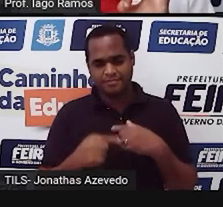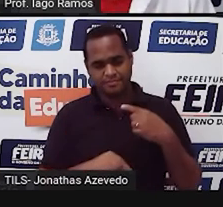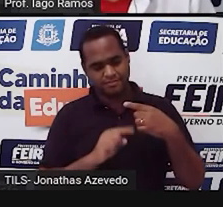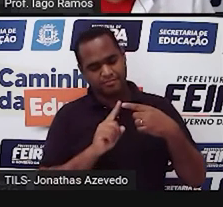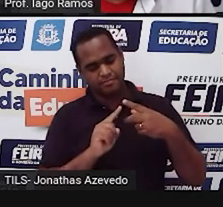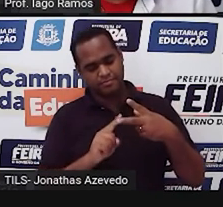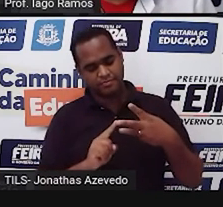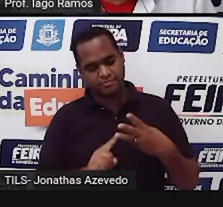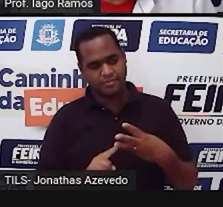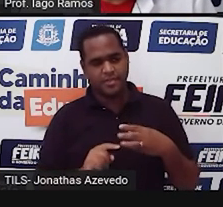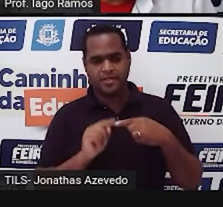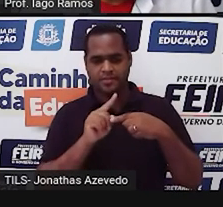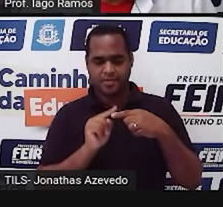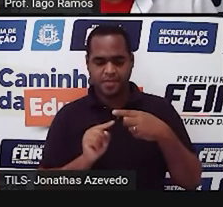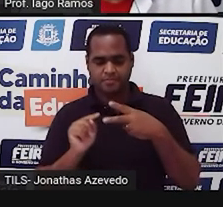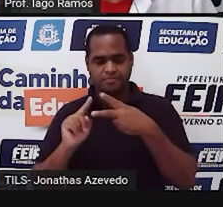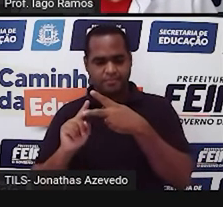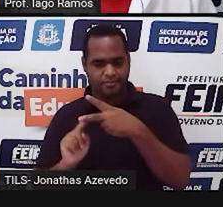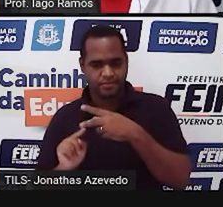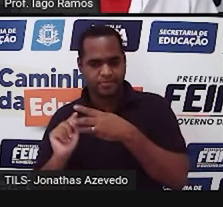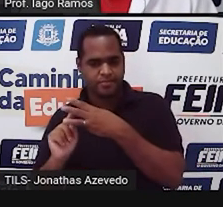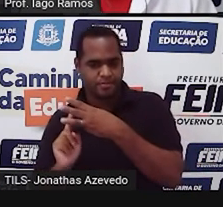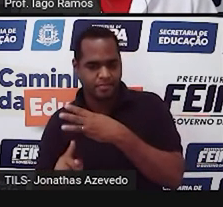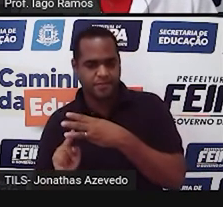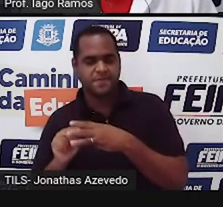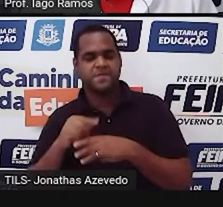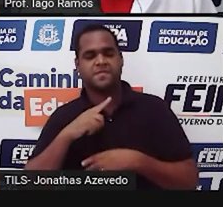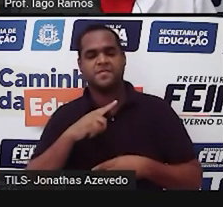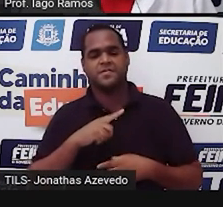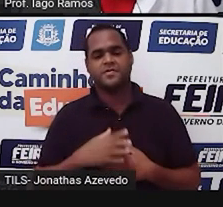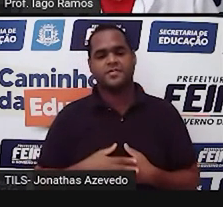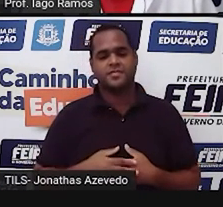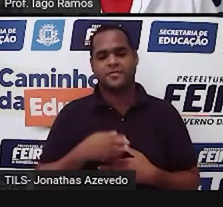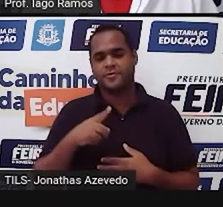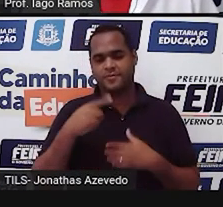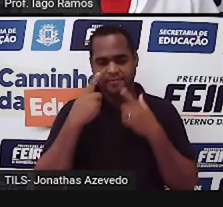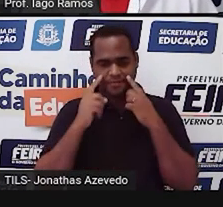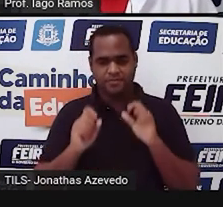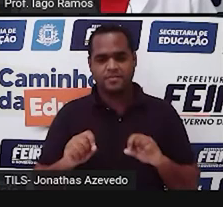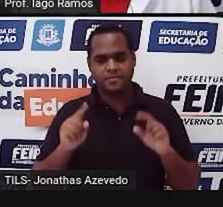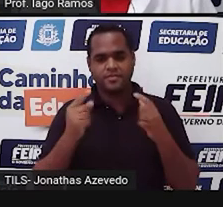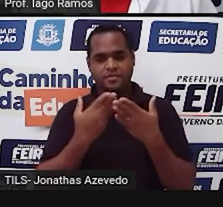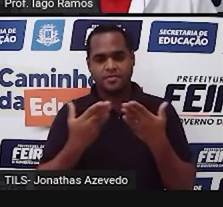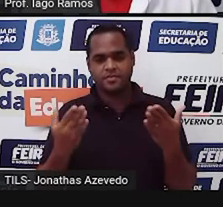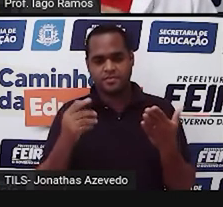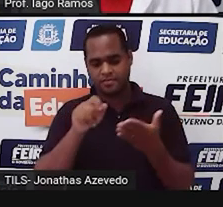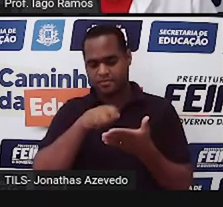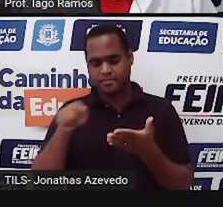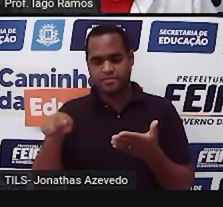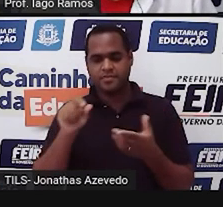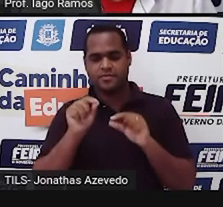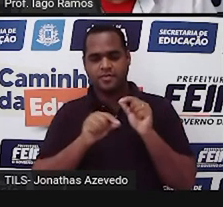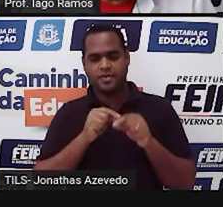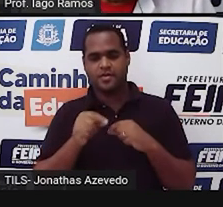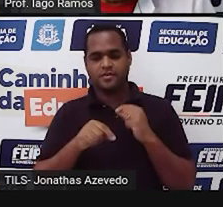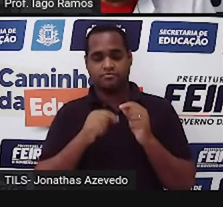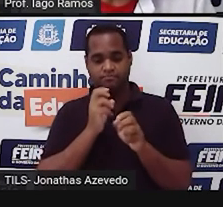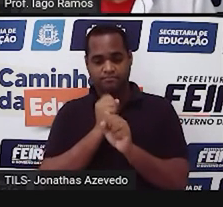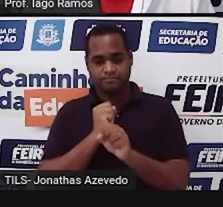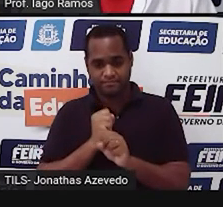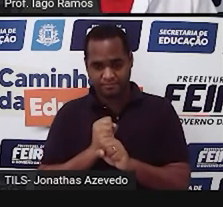três para sonhos Tá bom então vamos ali também na tela né rascunhar Um pouquinho de